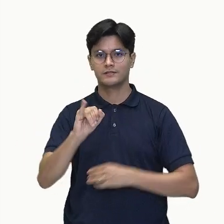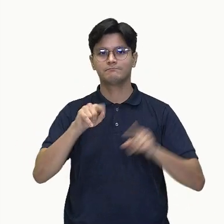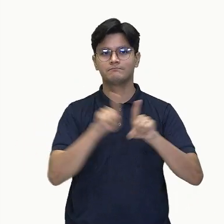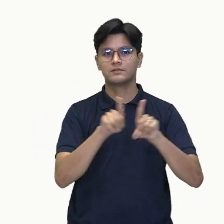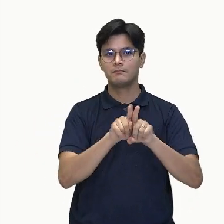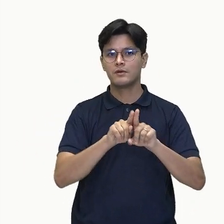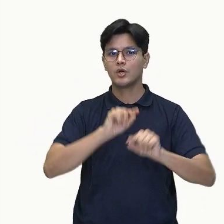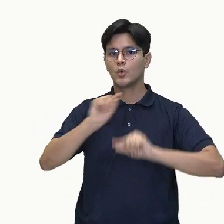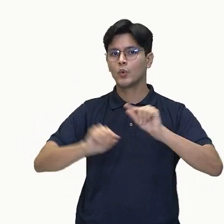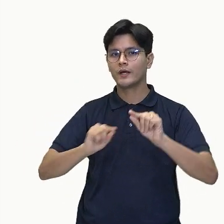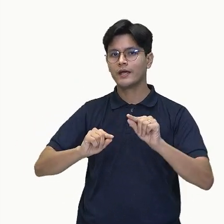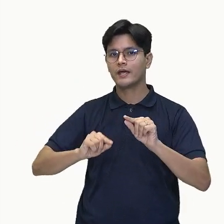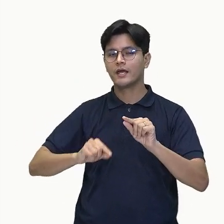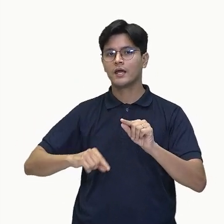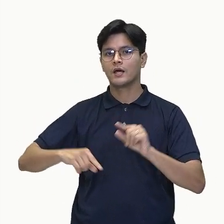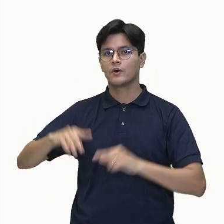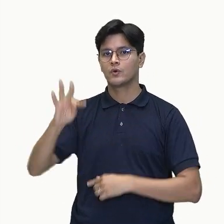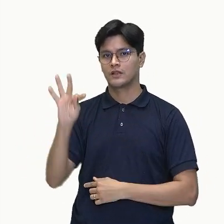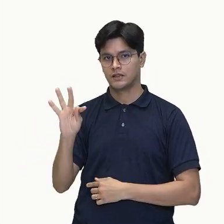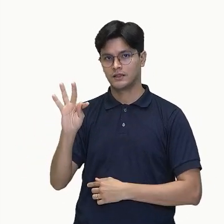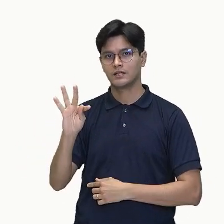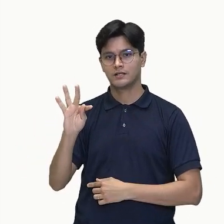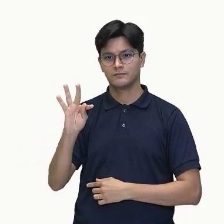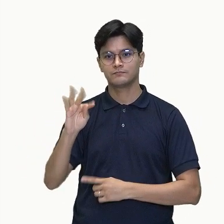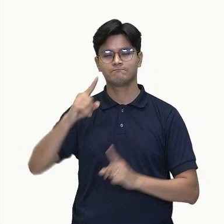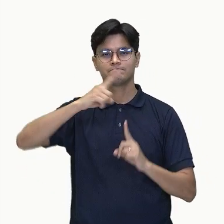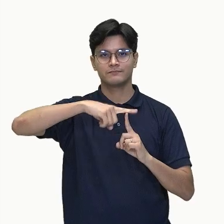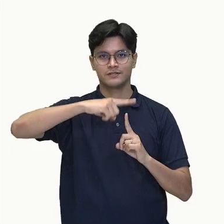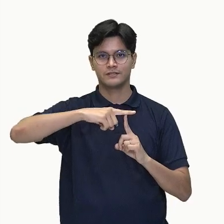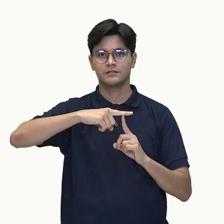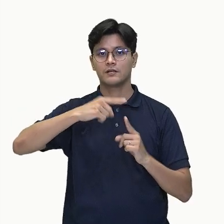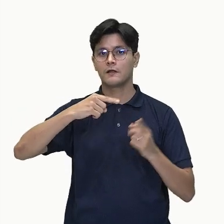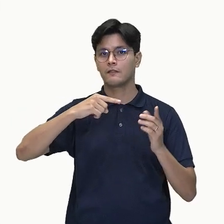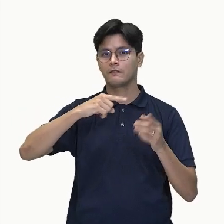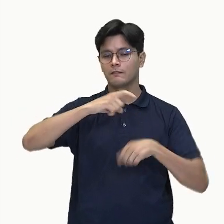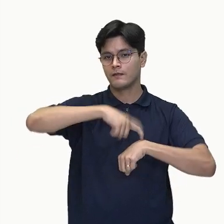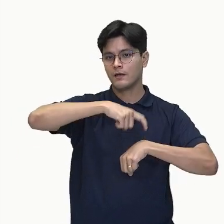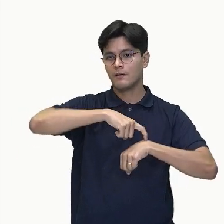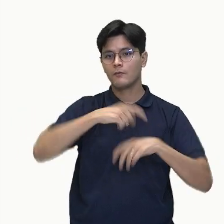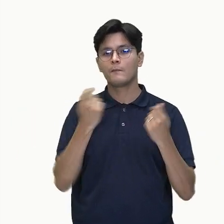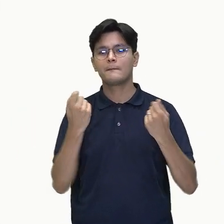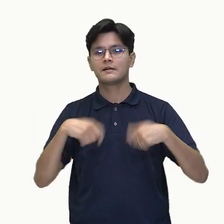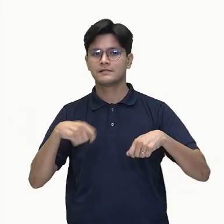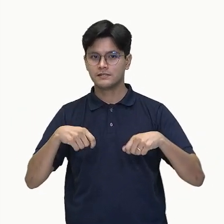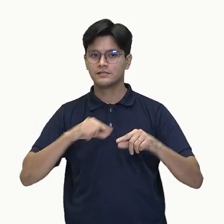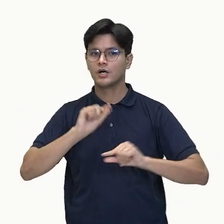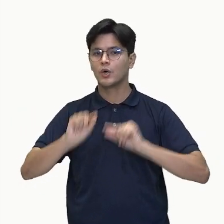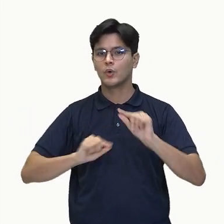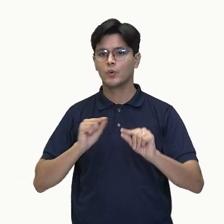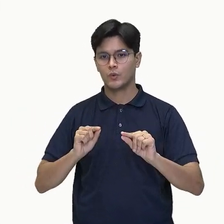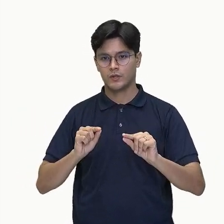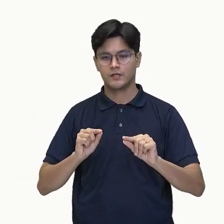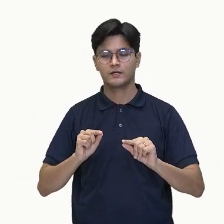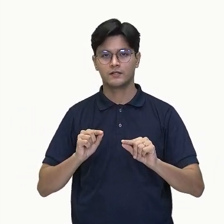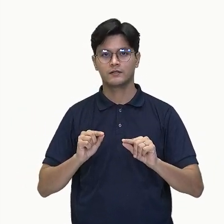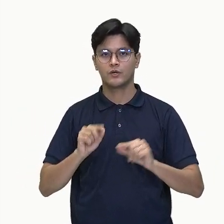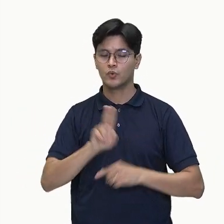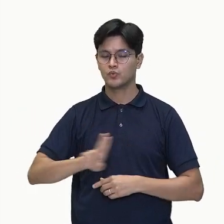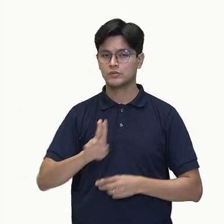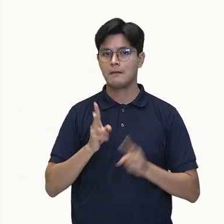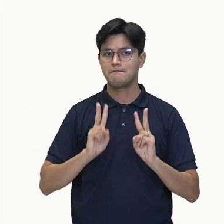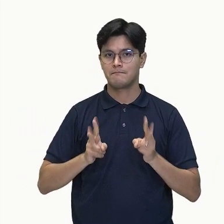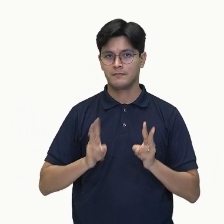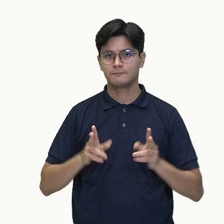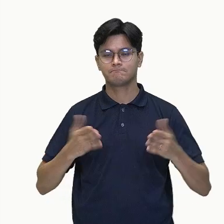Vamos supor que de repente você tem uma taxa qualquer sendo dada em mês, mas o tempo da aplicação, por exemplo,